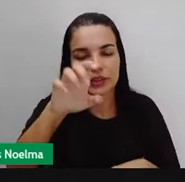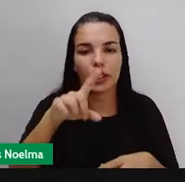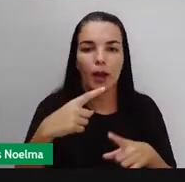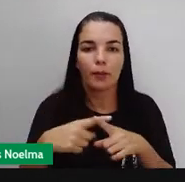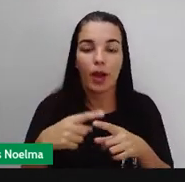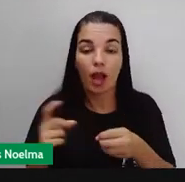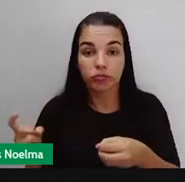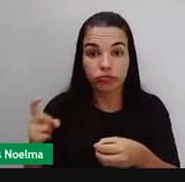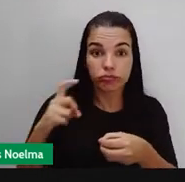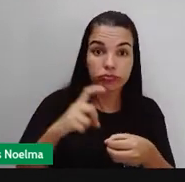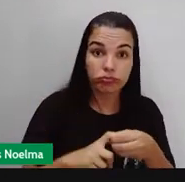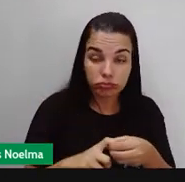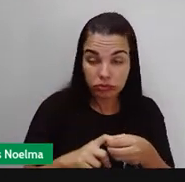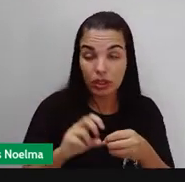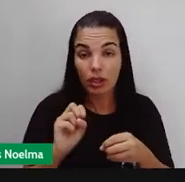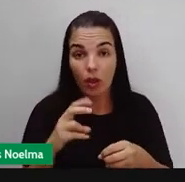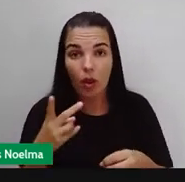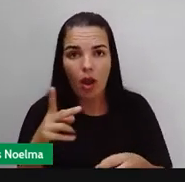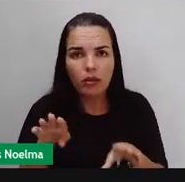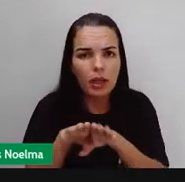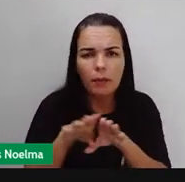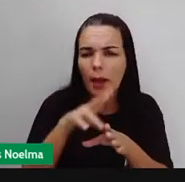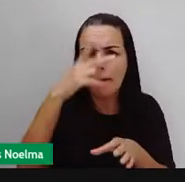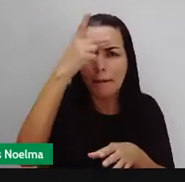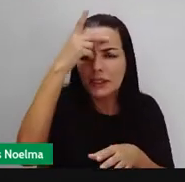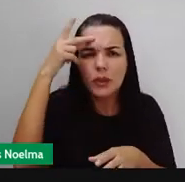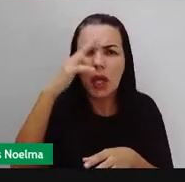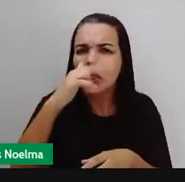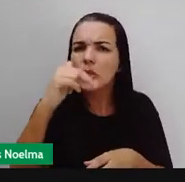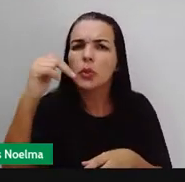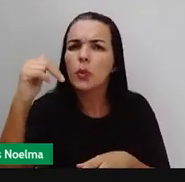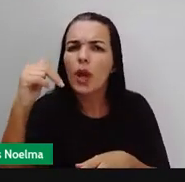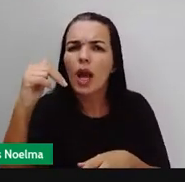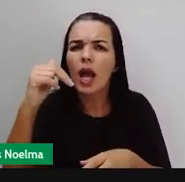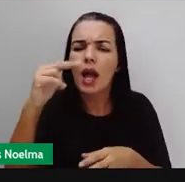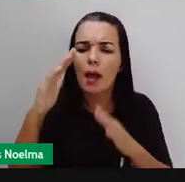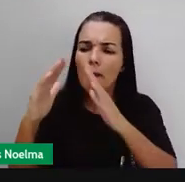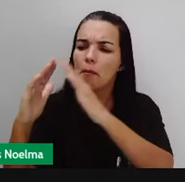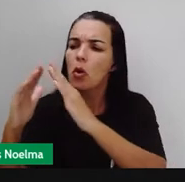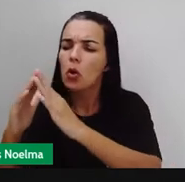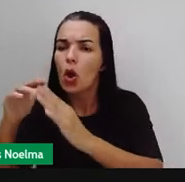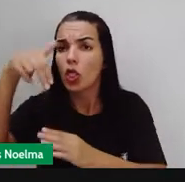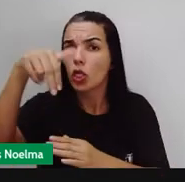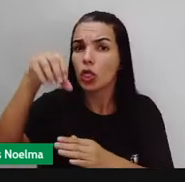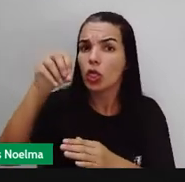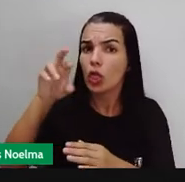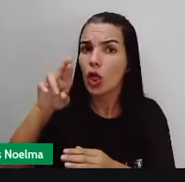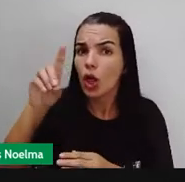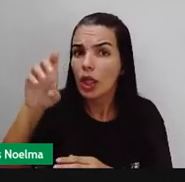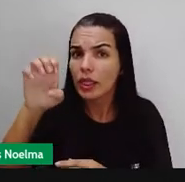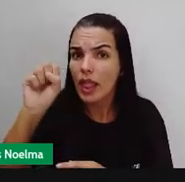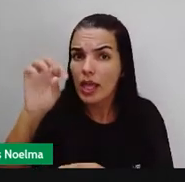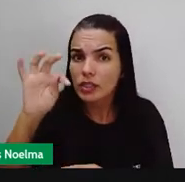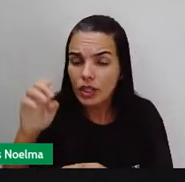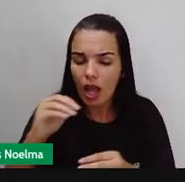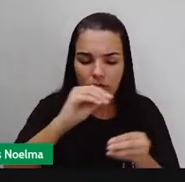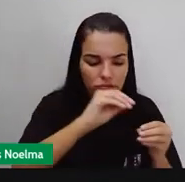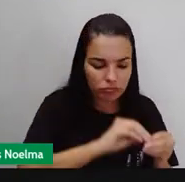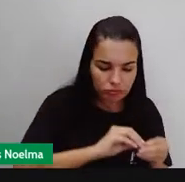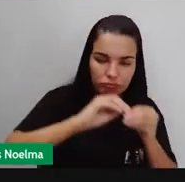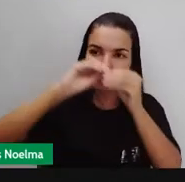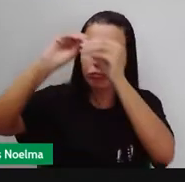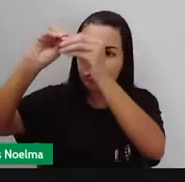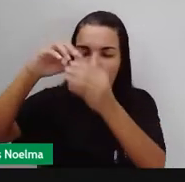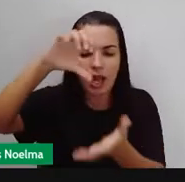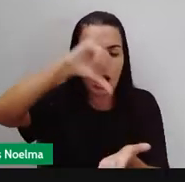pessoas para a região Nordeste, ou pessoas também que nunca moraram na região Nordeste, mas preferem sair dessas grandes capitais para